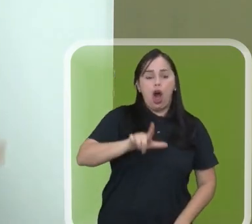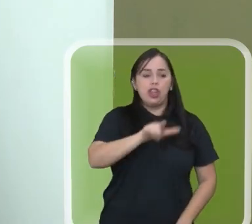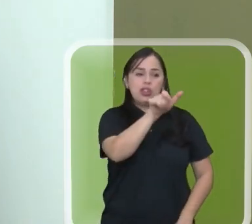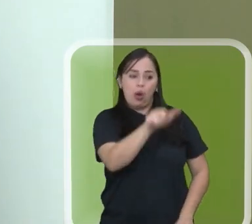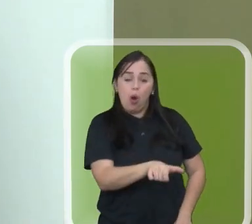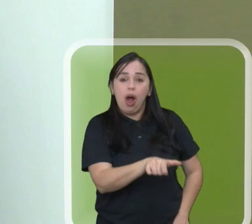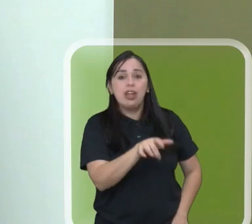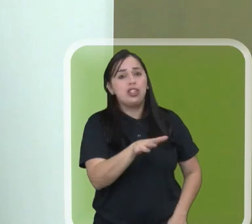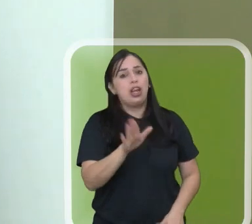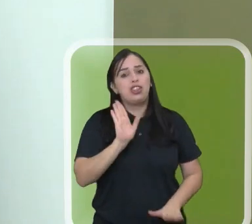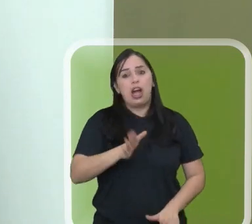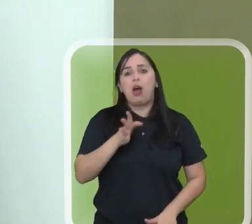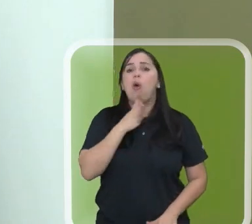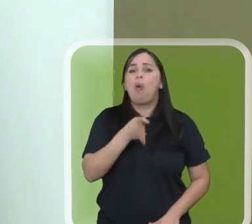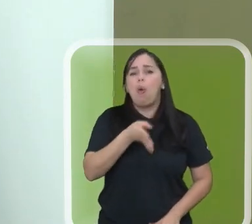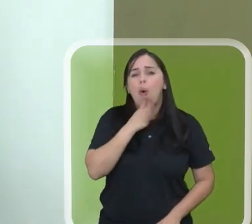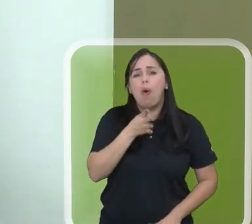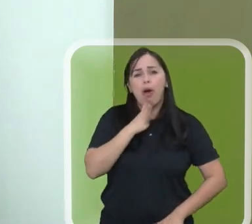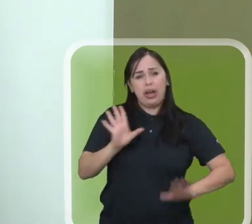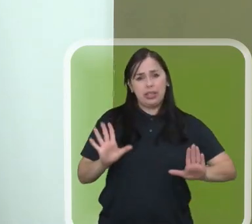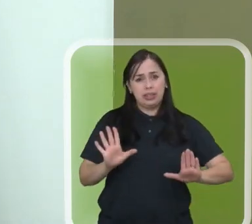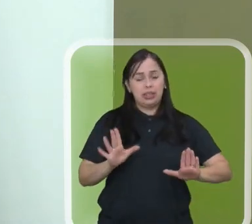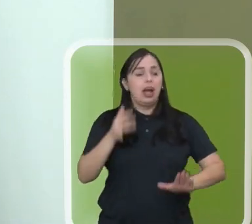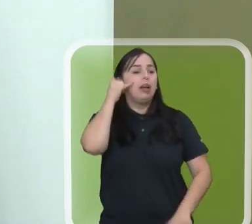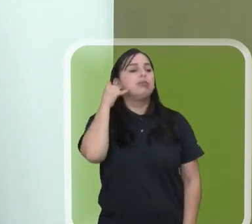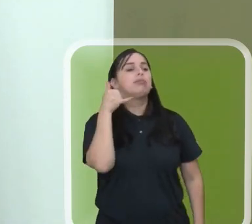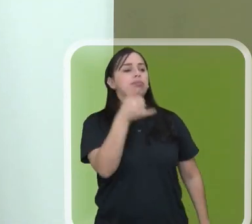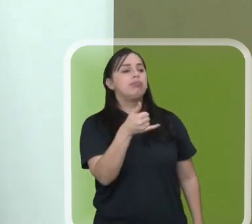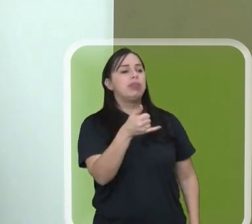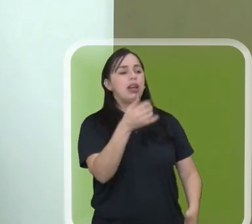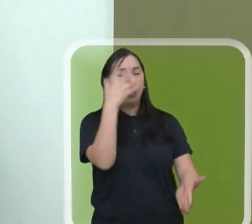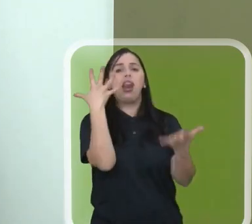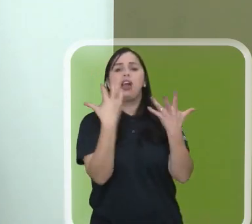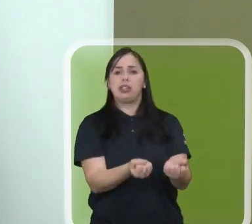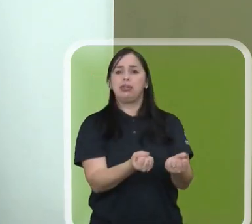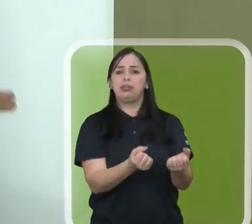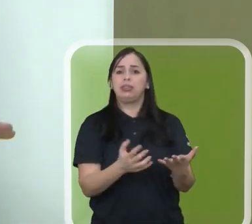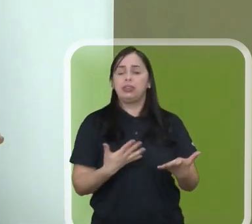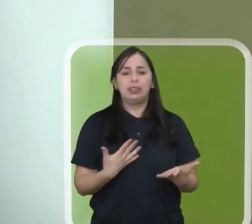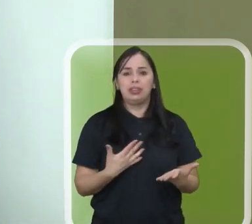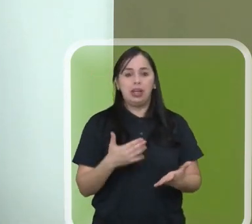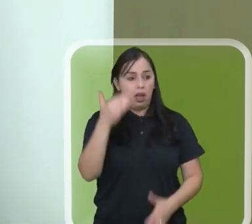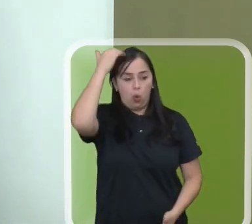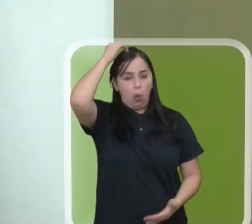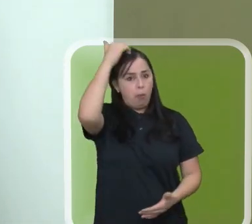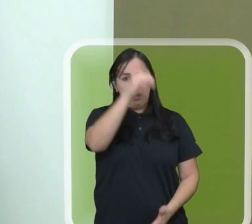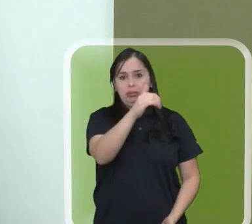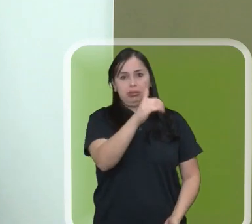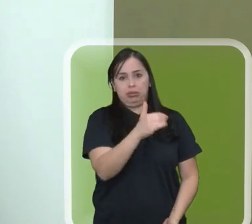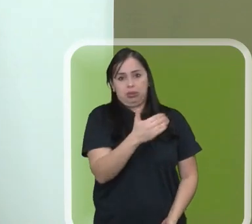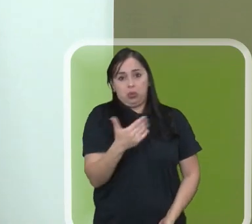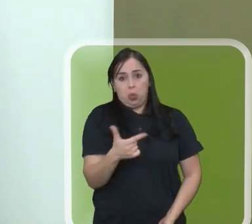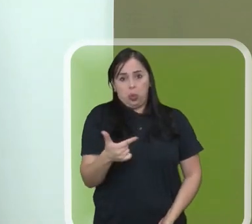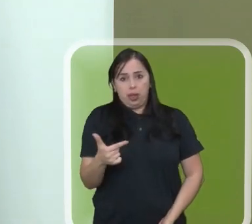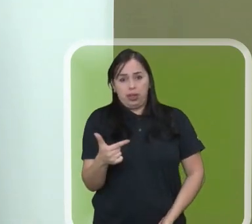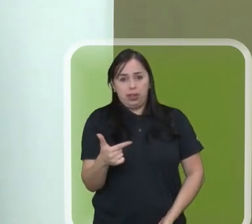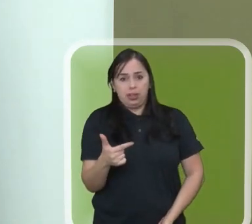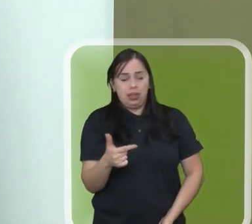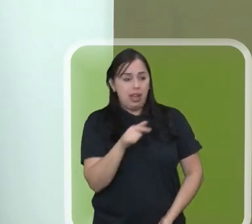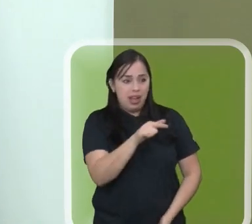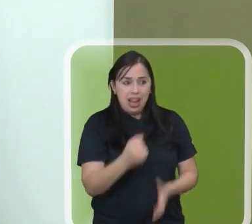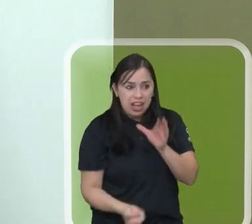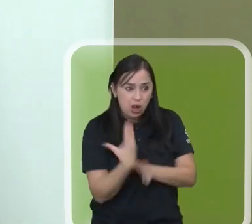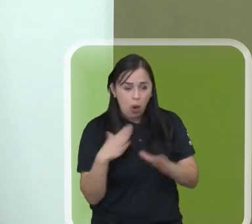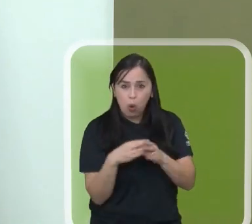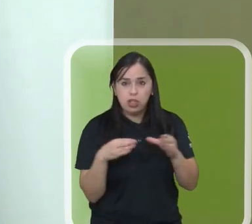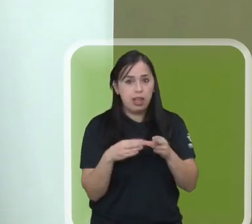cidade, um cara, gente boa daqui. Liguei para ele e ele topou o desafio, mas o Oliveira não teve culpa nenhuma. Né? Não tem culpa nenhuma, porque não foi ele que montou o time,